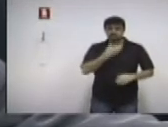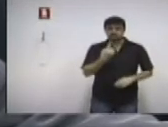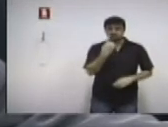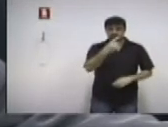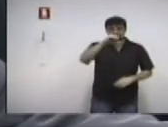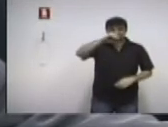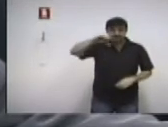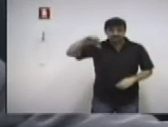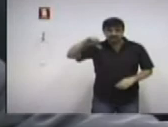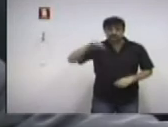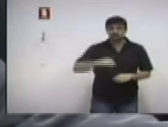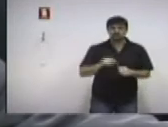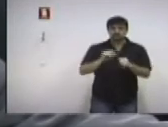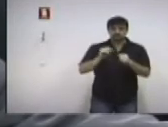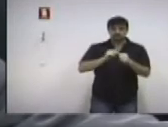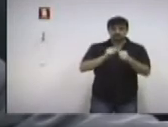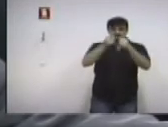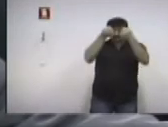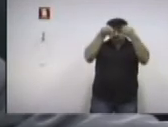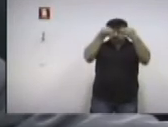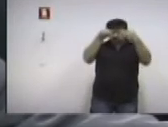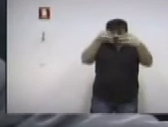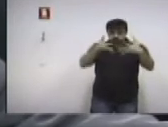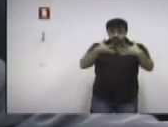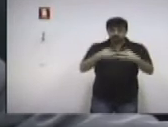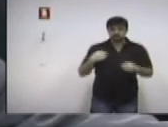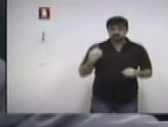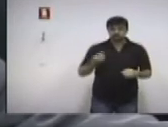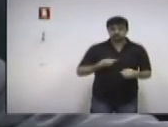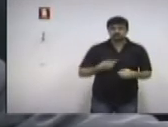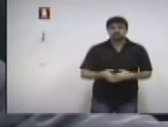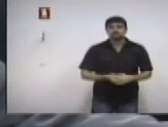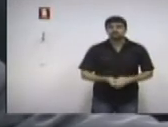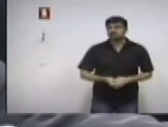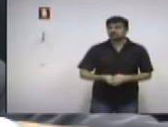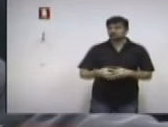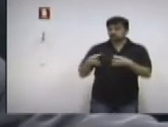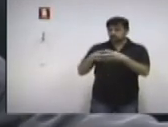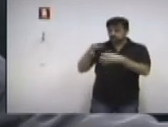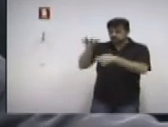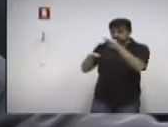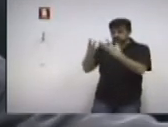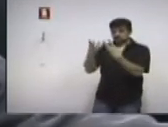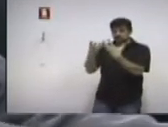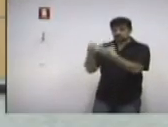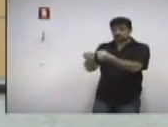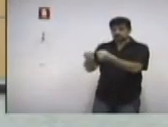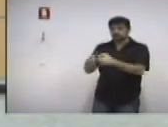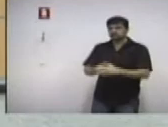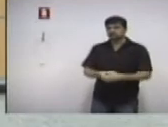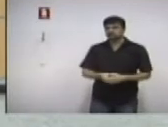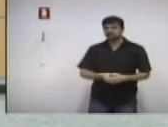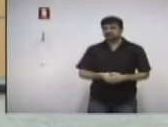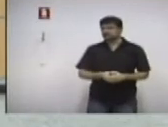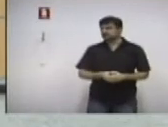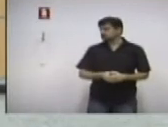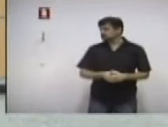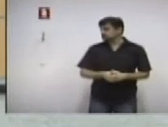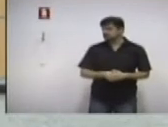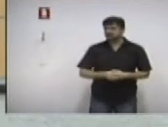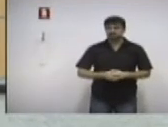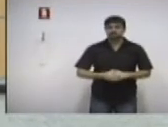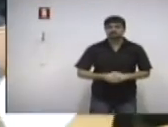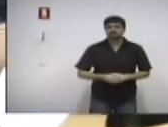1999 e dá outras providências parecer nº 238 da Comissão de Justiça favorável o